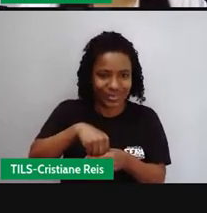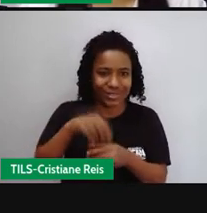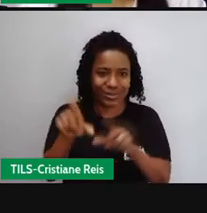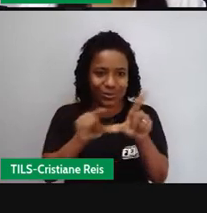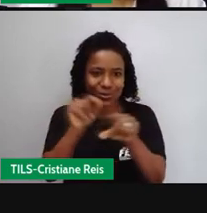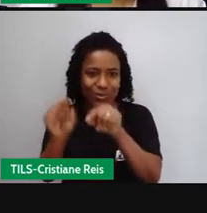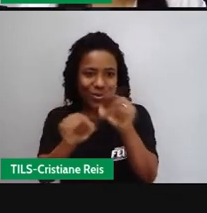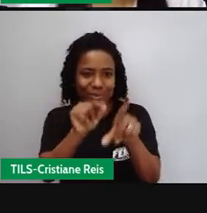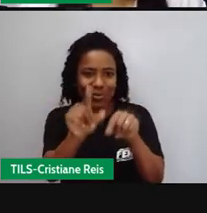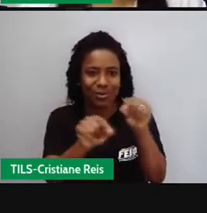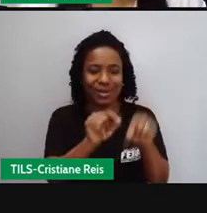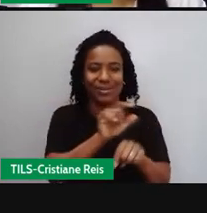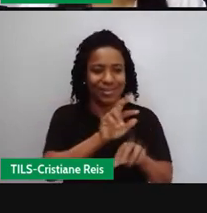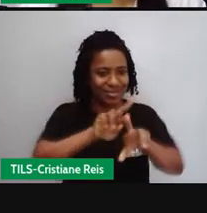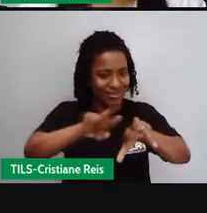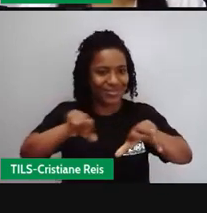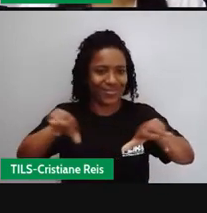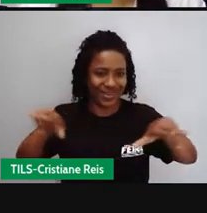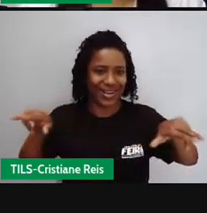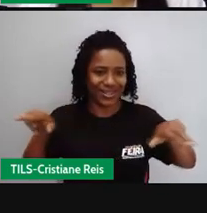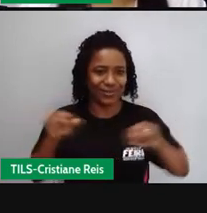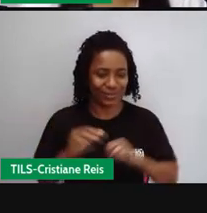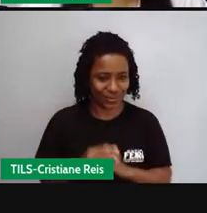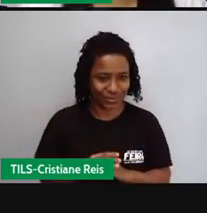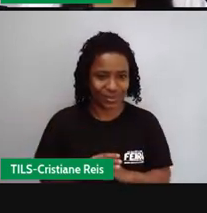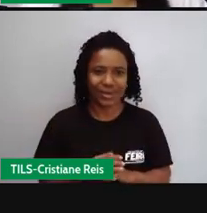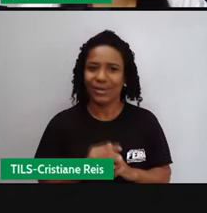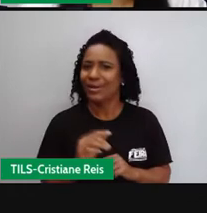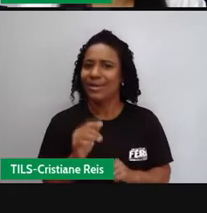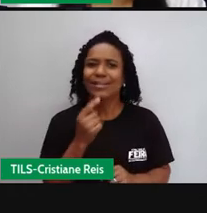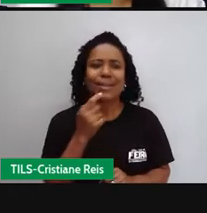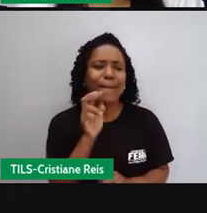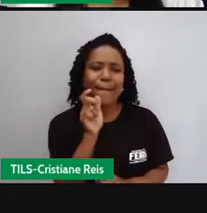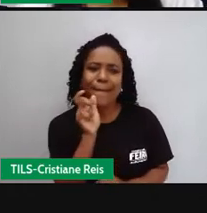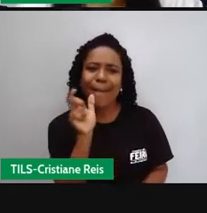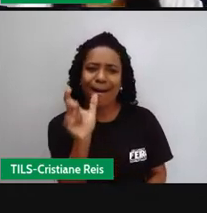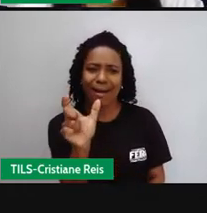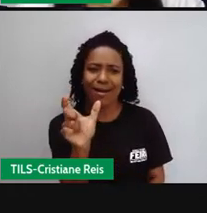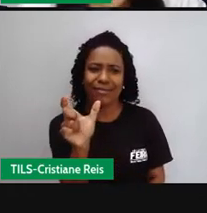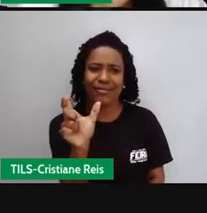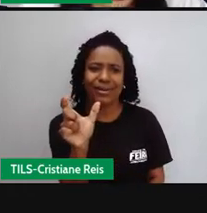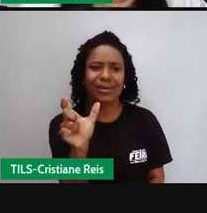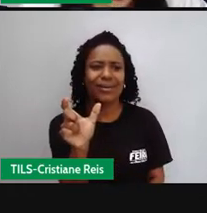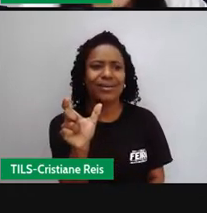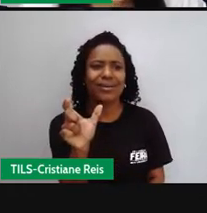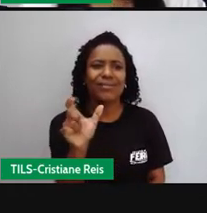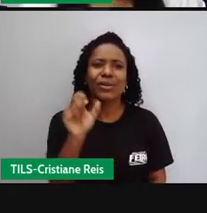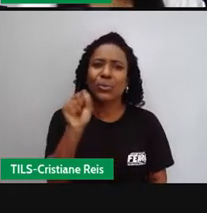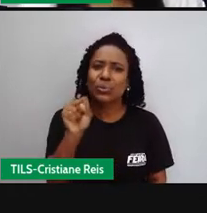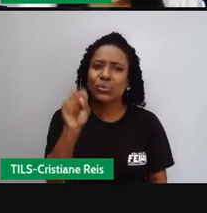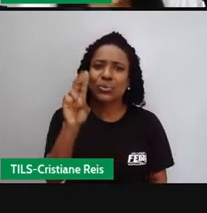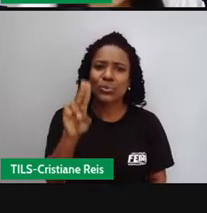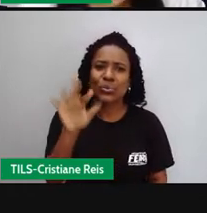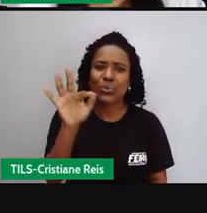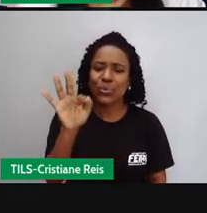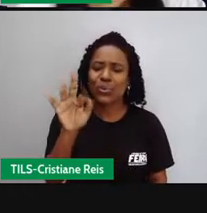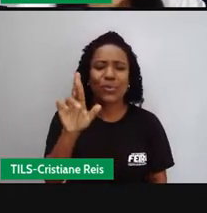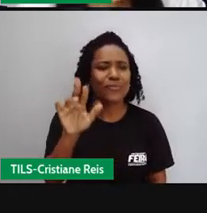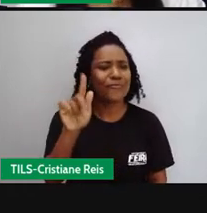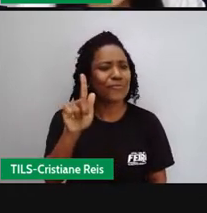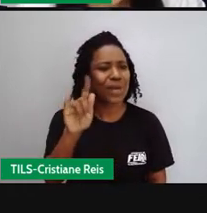aí é importante a gente lembrar essa palavrinha aí, sufrágio. A gente pouco escuta, não é? Parece aí algo assim